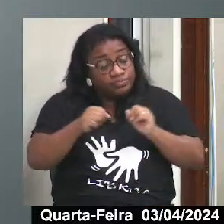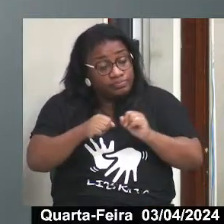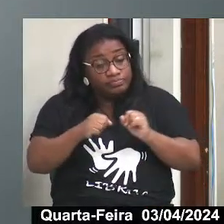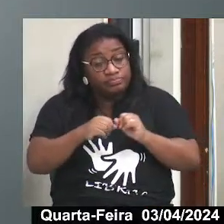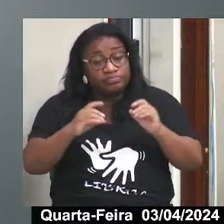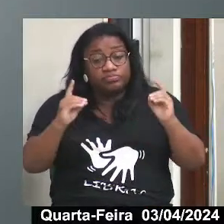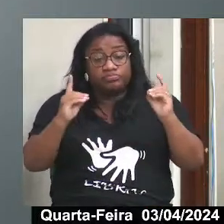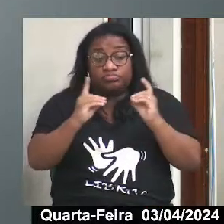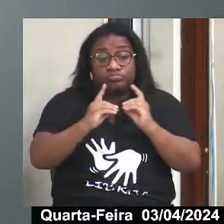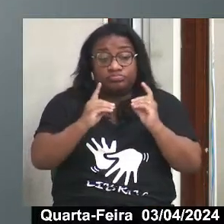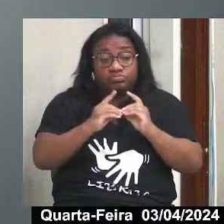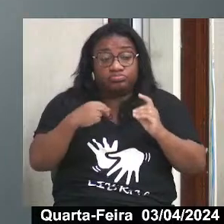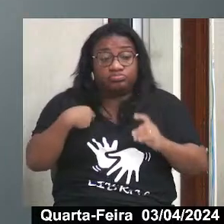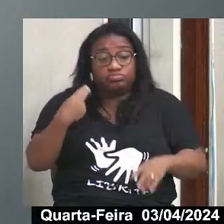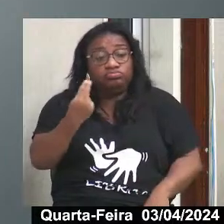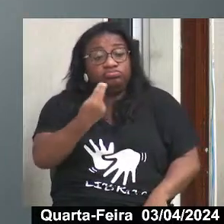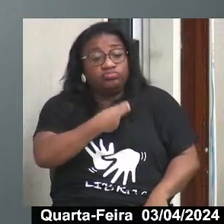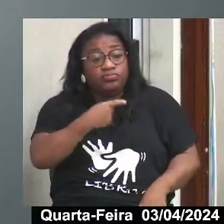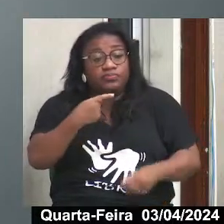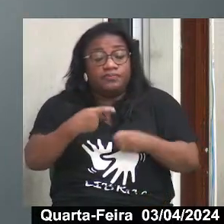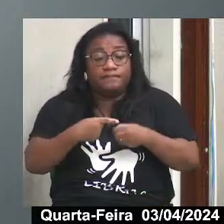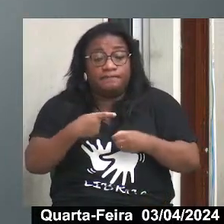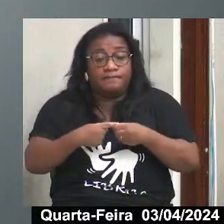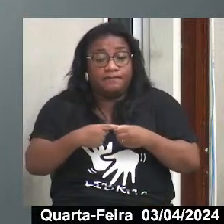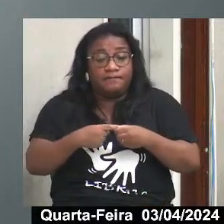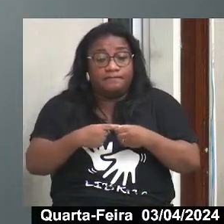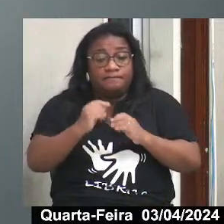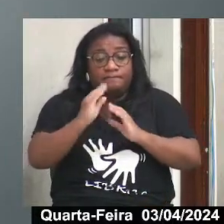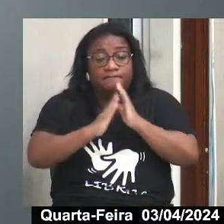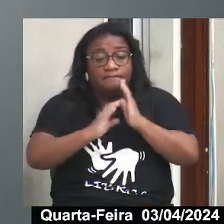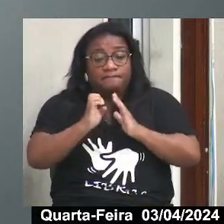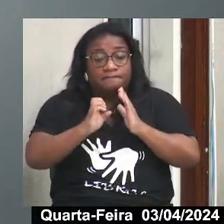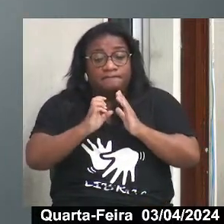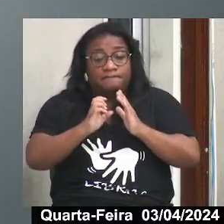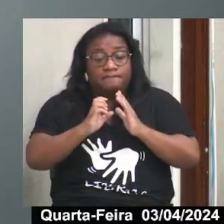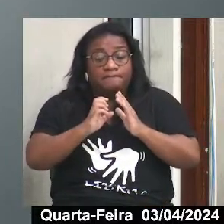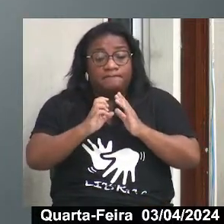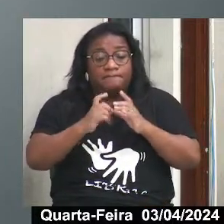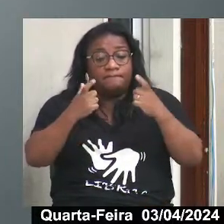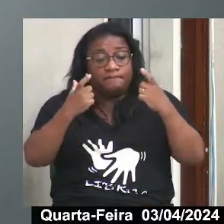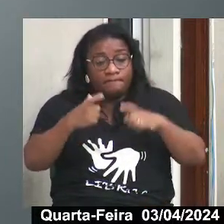fazer esse atendimento dentro da nossa cidade. E uma região que